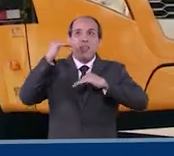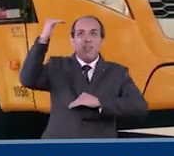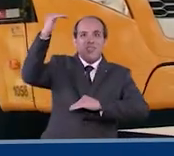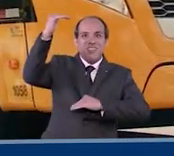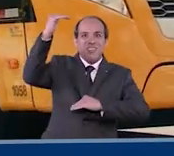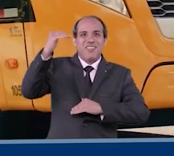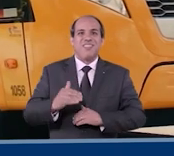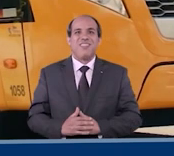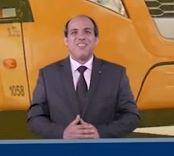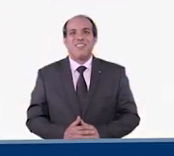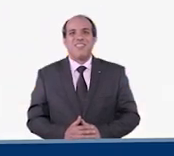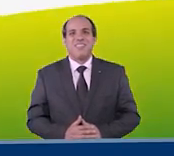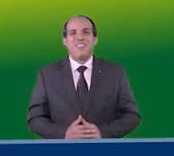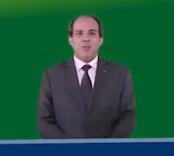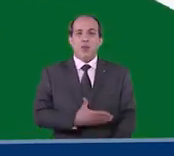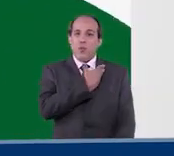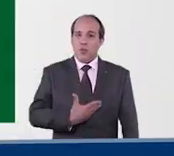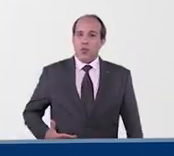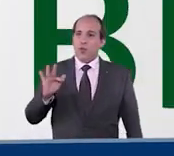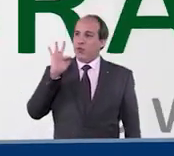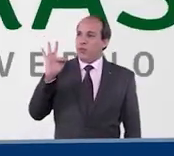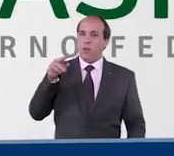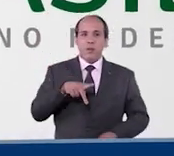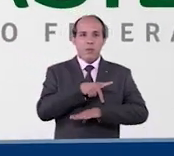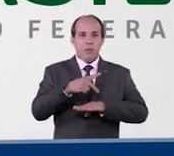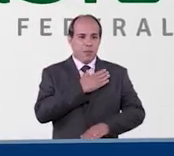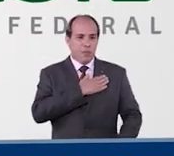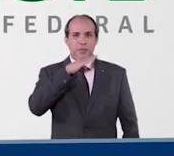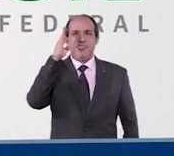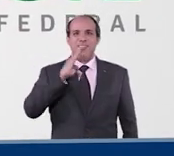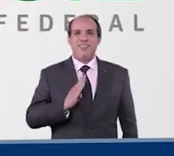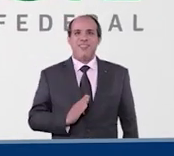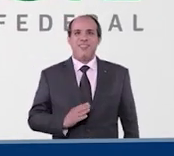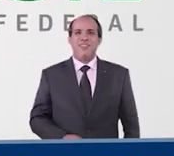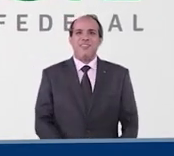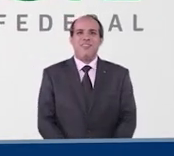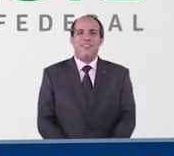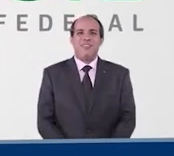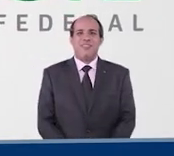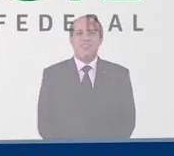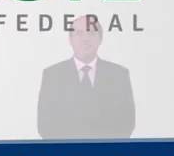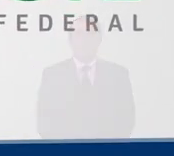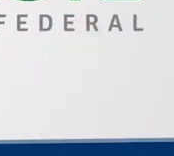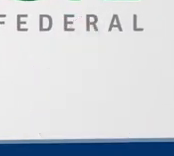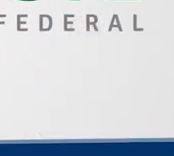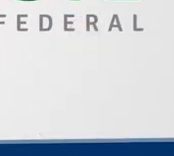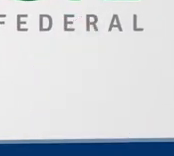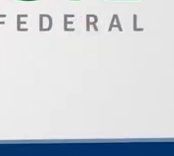Brasil acima de tudo. Governo Federal, Pátria Amada Brasil.